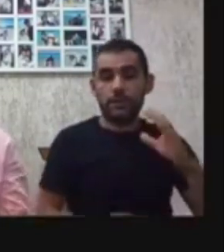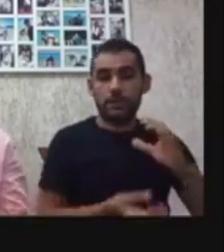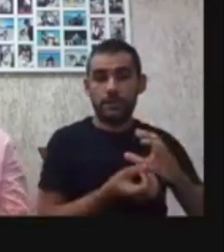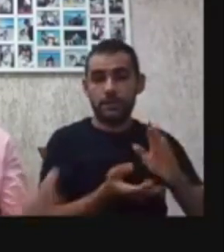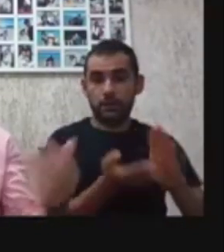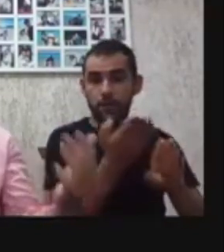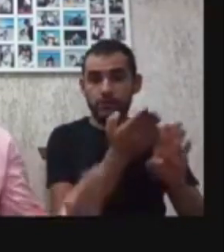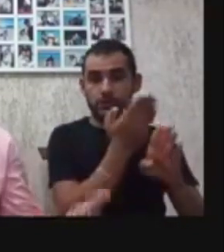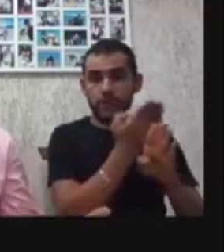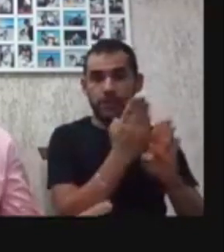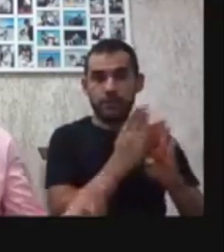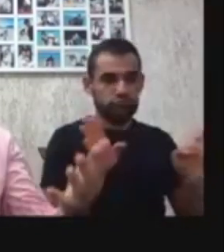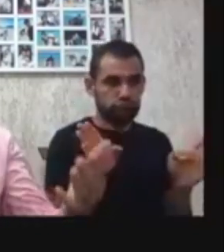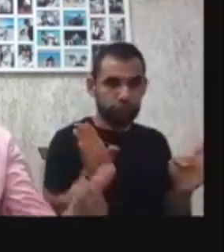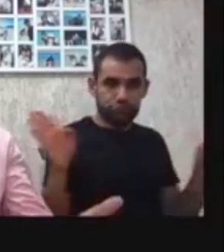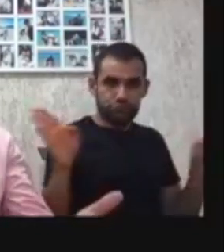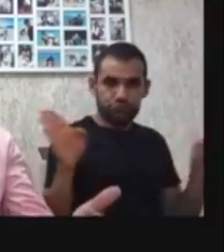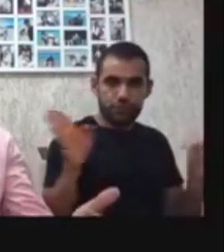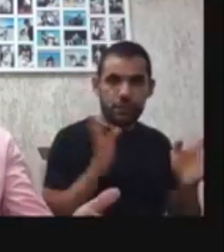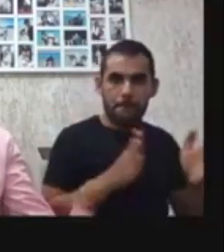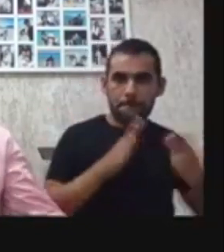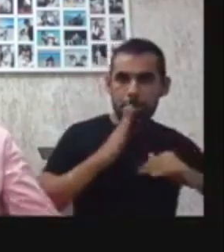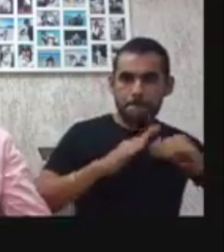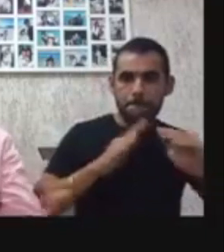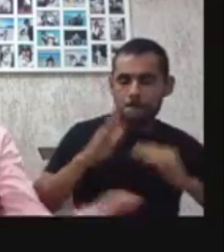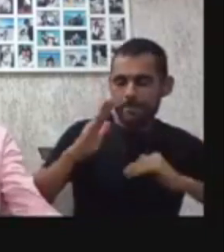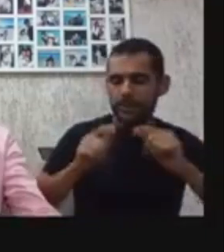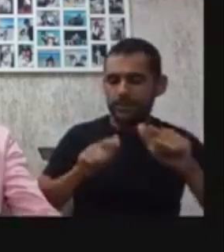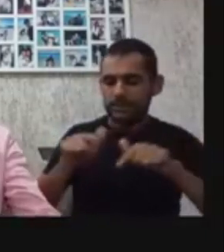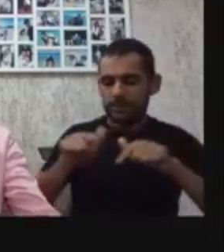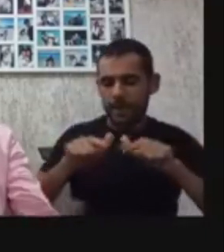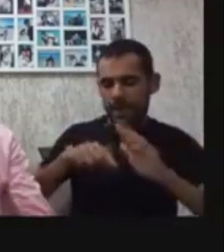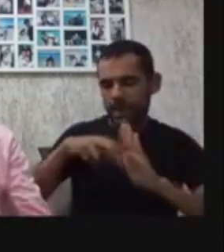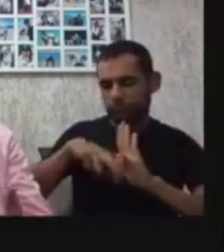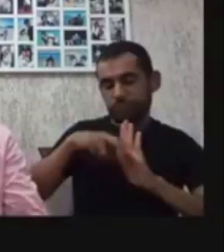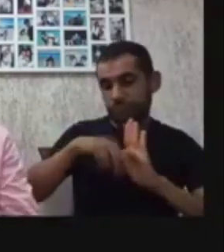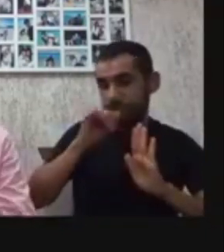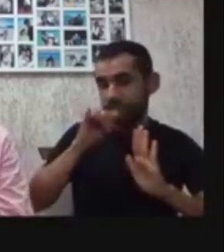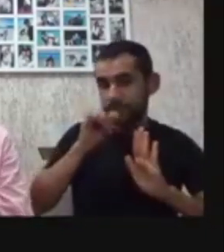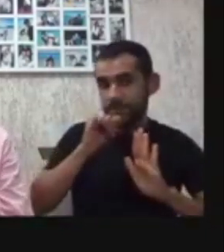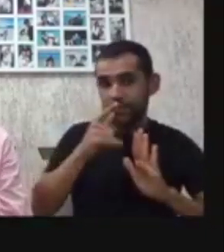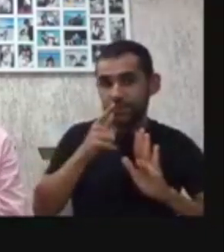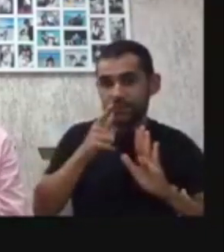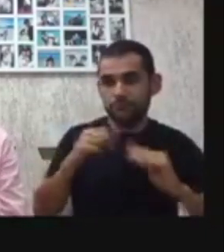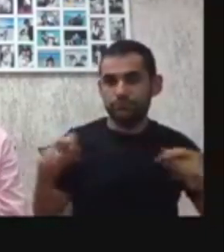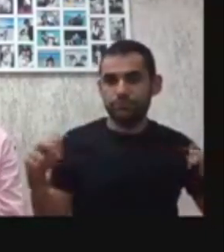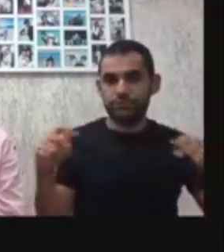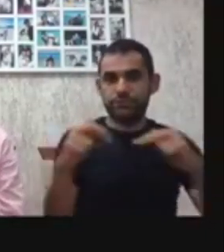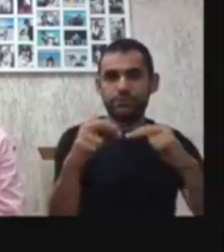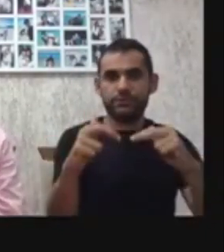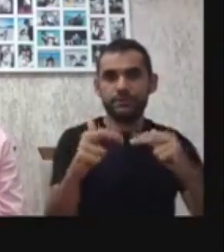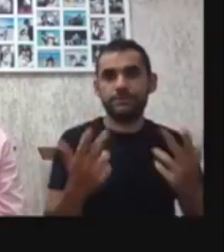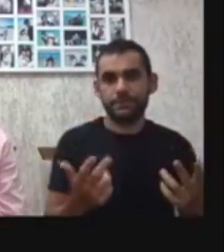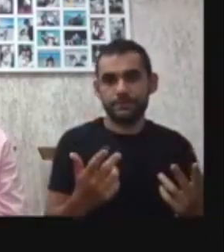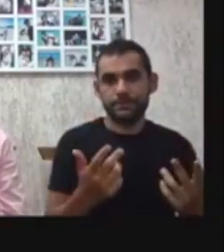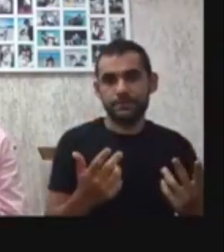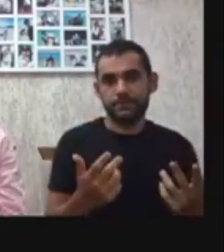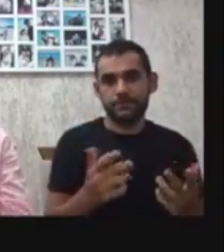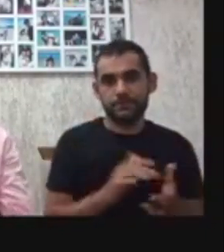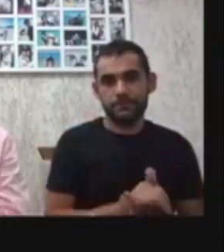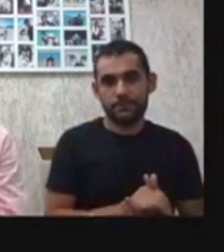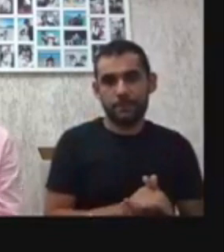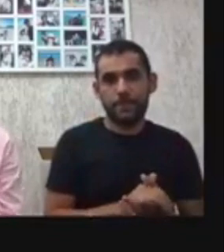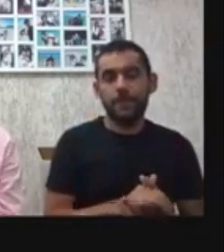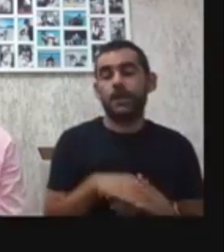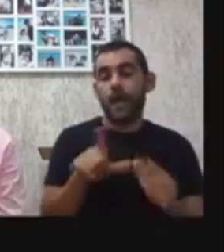entradas laterais para que a pessoa com mobilidade reduzida não precisasse subir pela escada e entrar pelas entradas laterais com rampas.